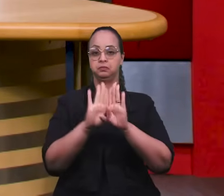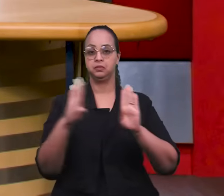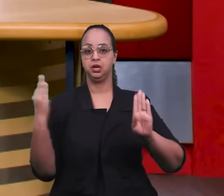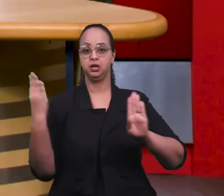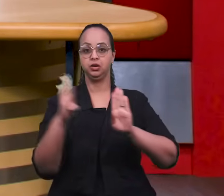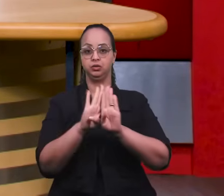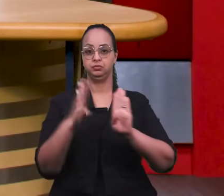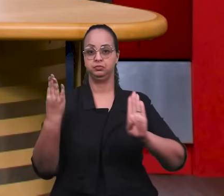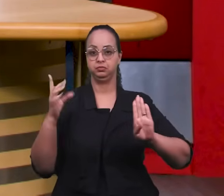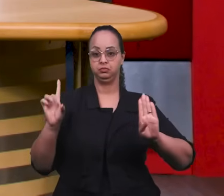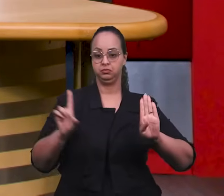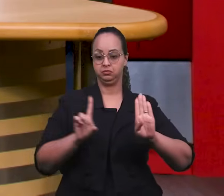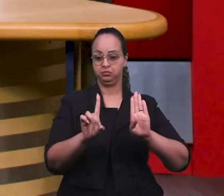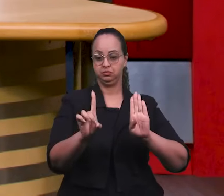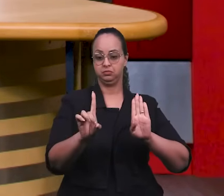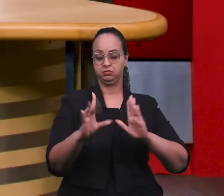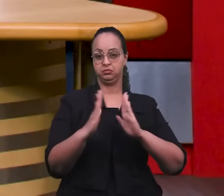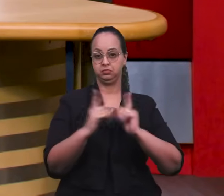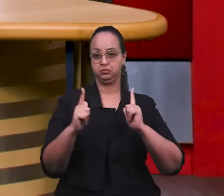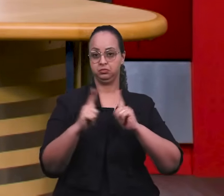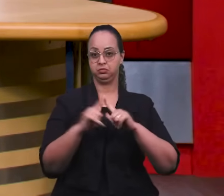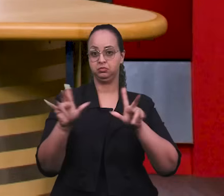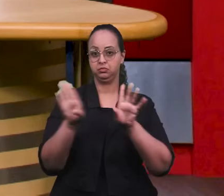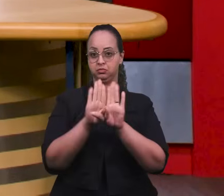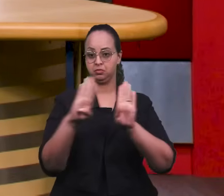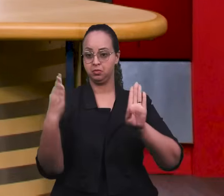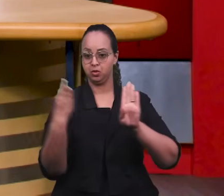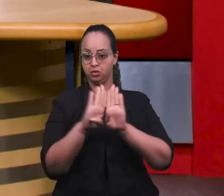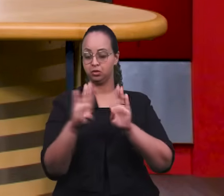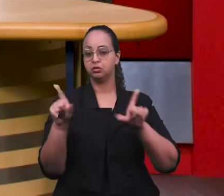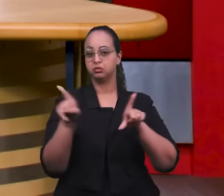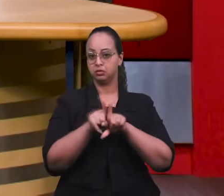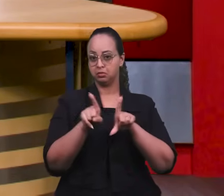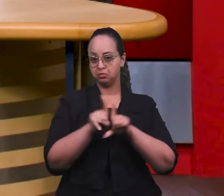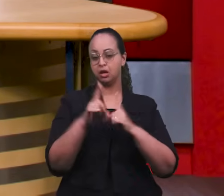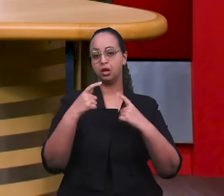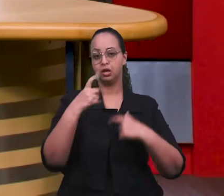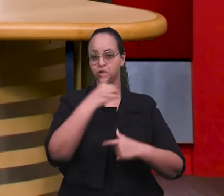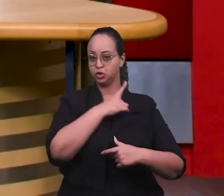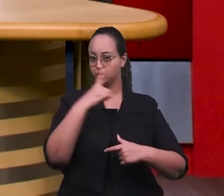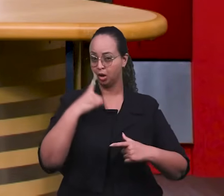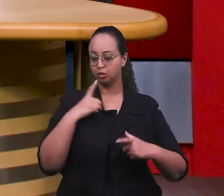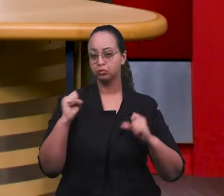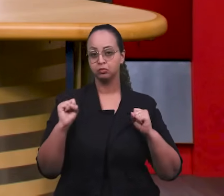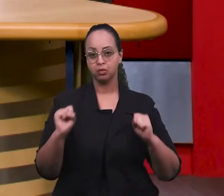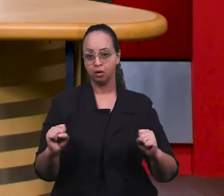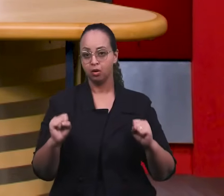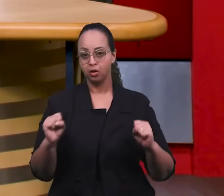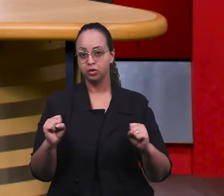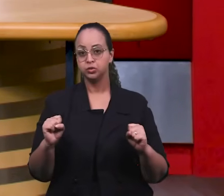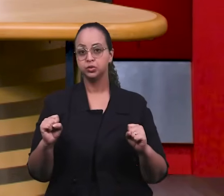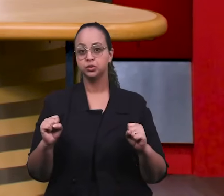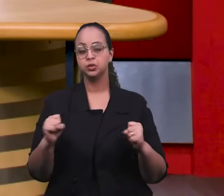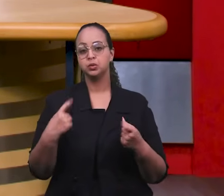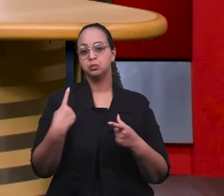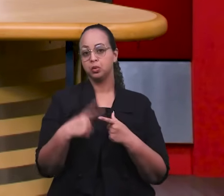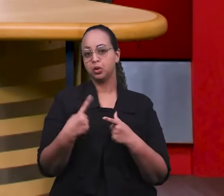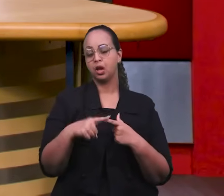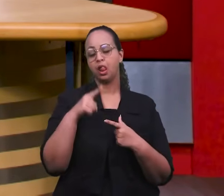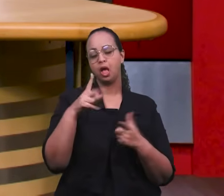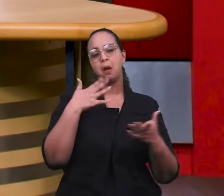igreja. Todo cuidado, né, que deve estar ali atento. Ali aquele local ali não é um local